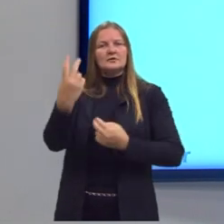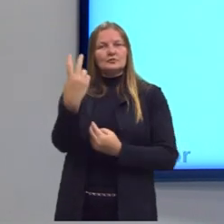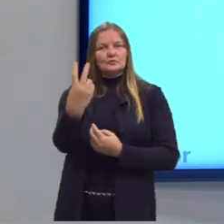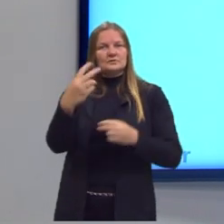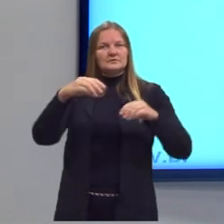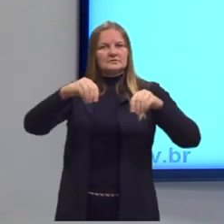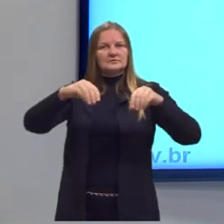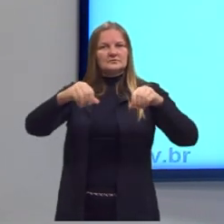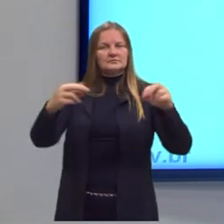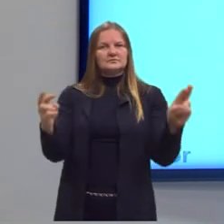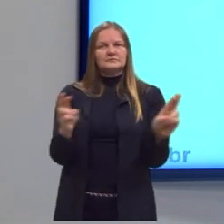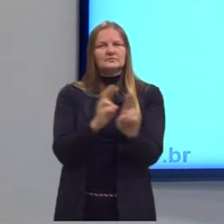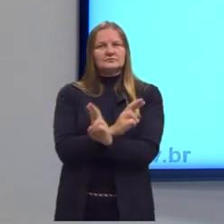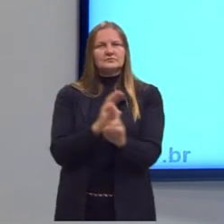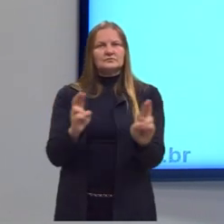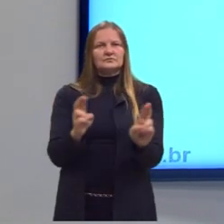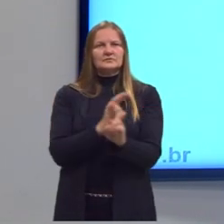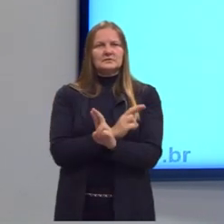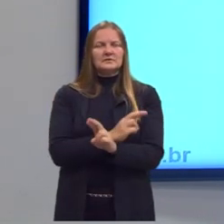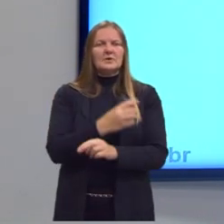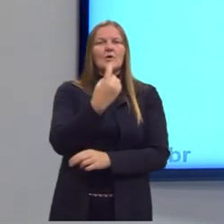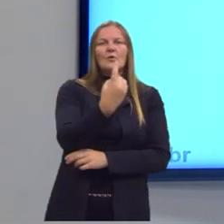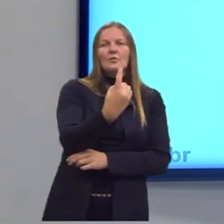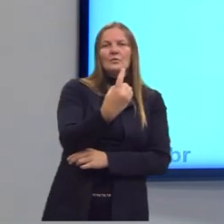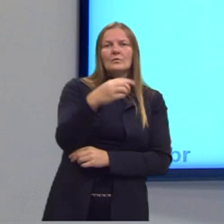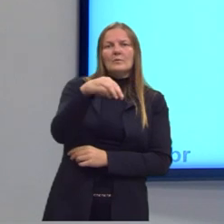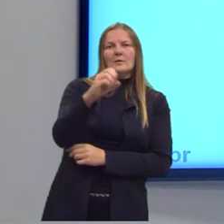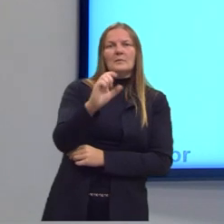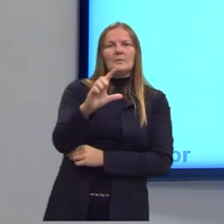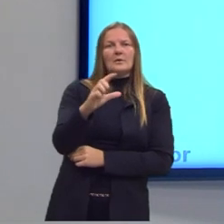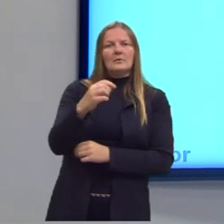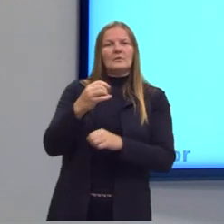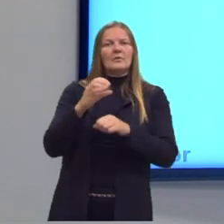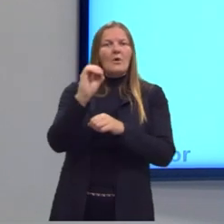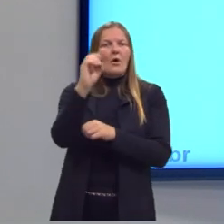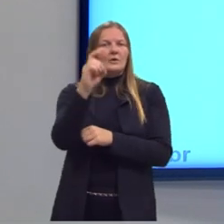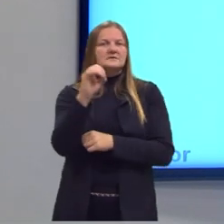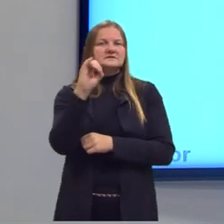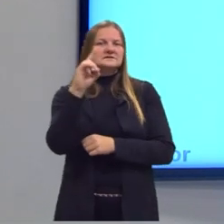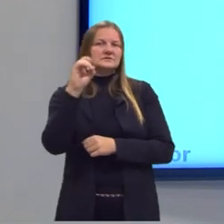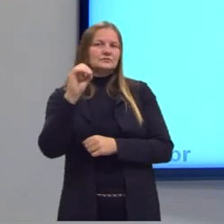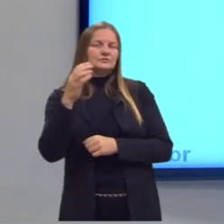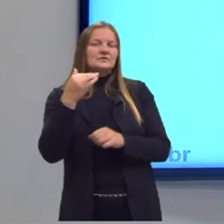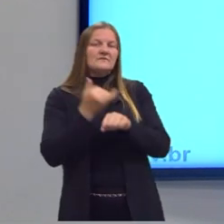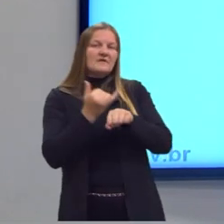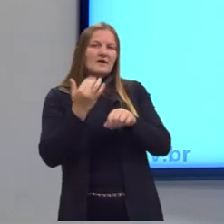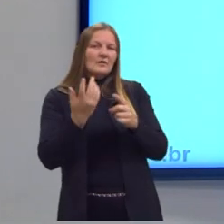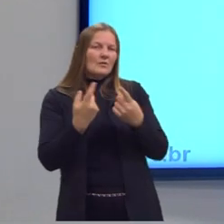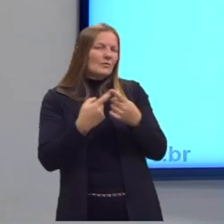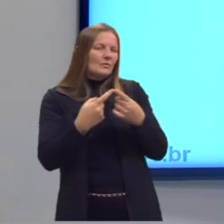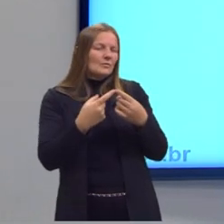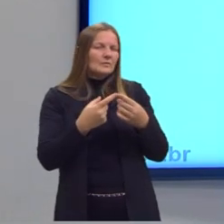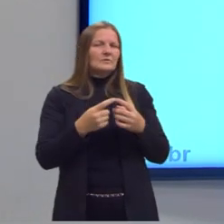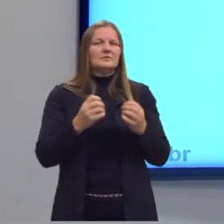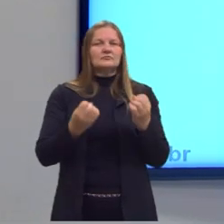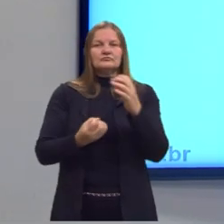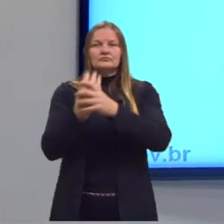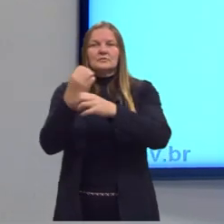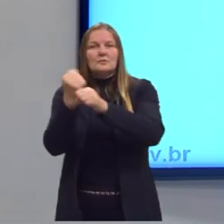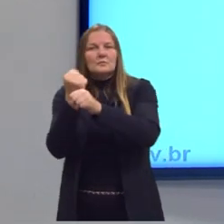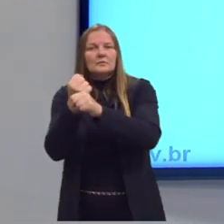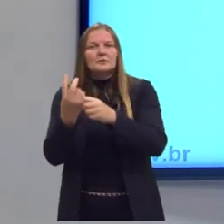substâncias é um mol de óxido de ferro forma 2 mols de Ferro tá